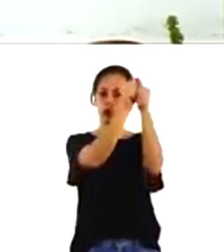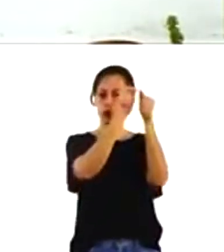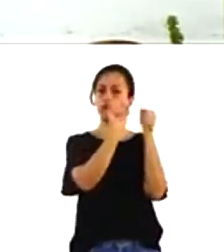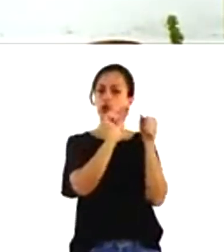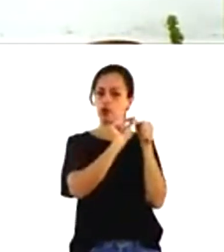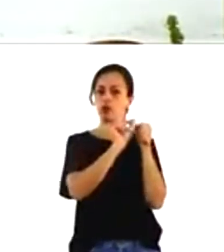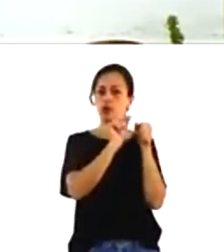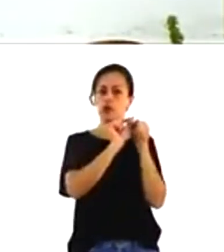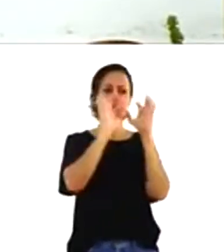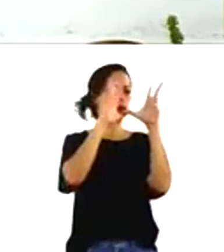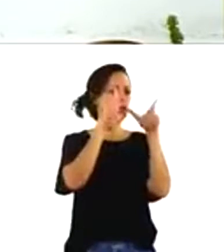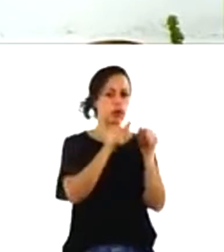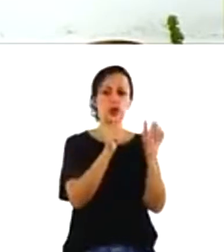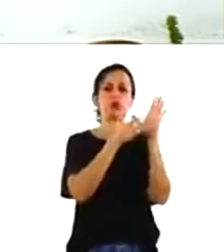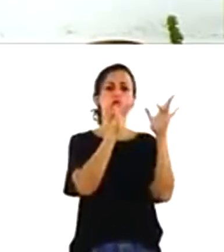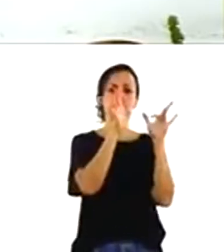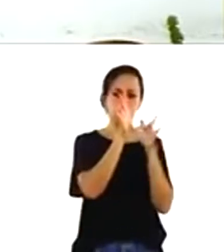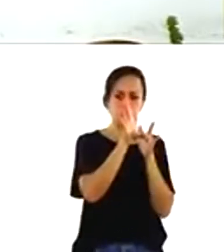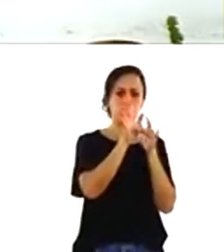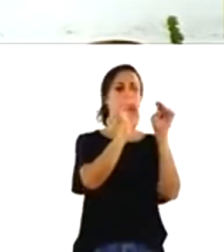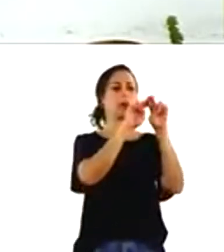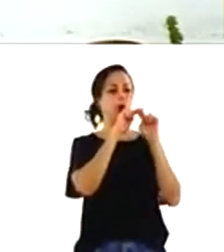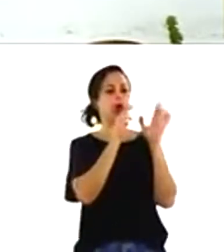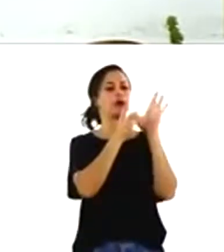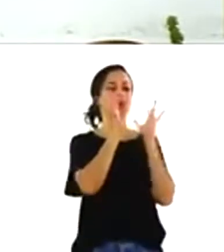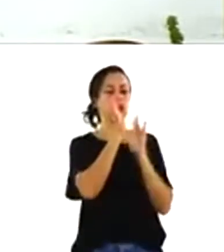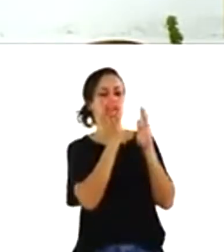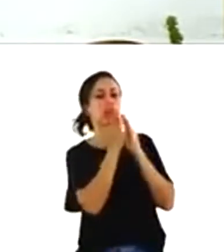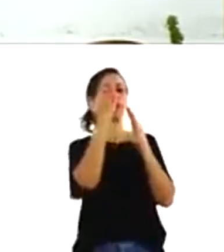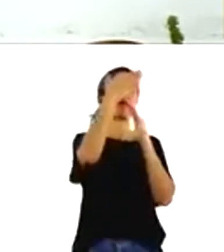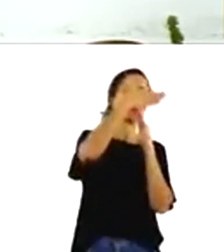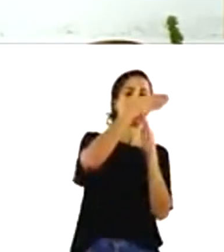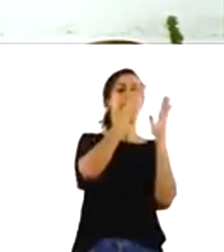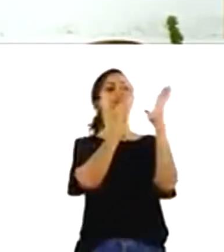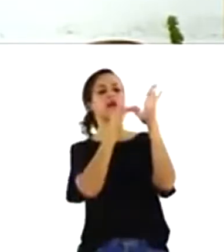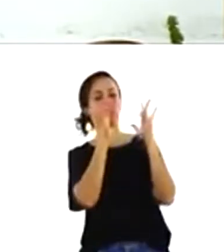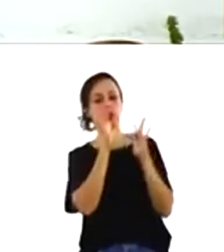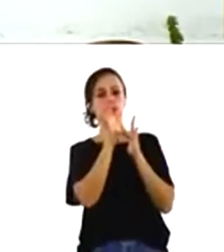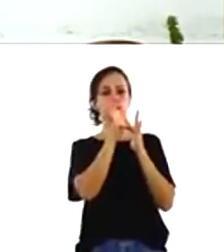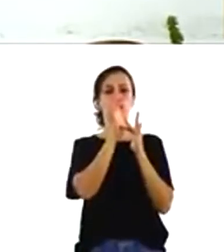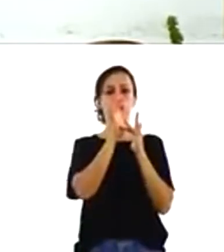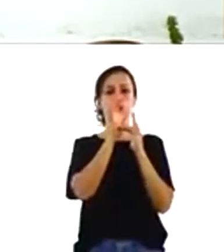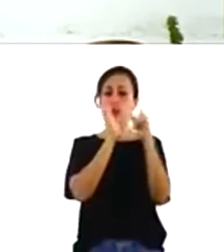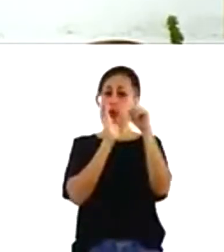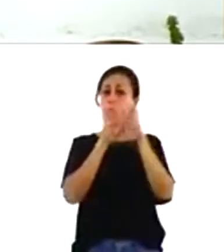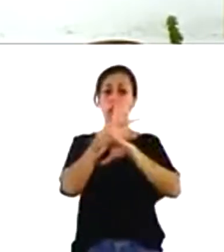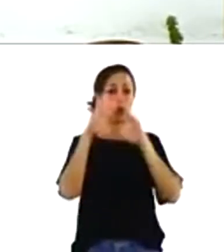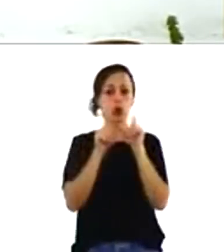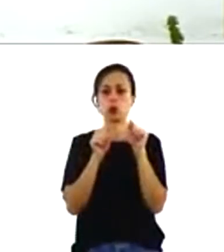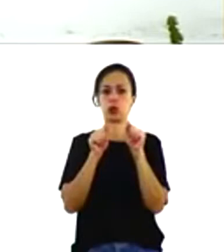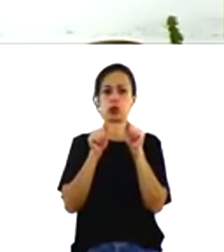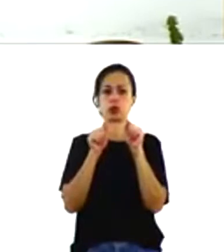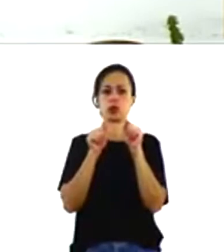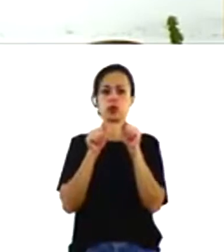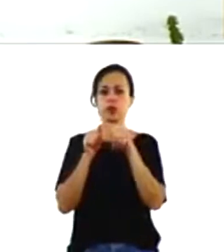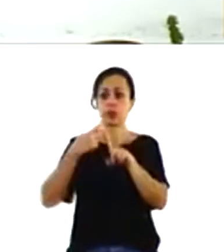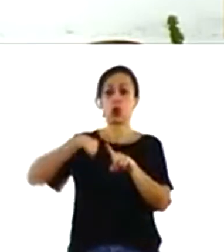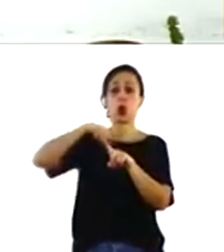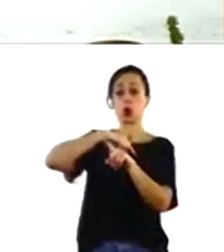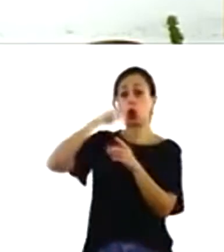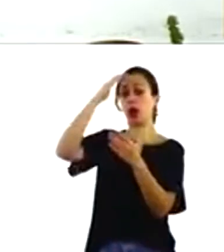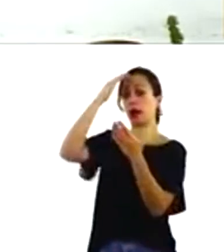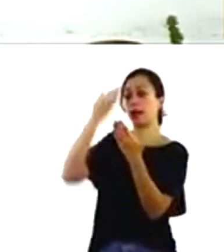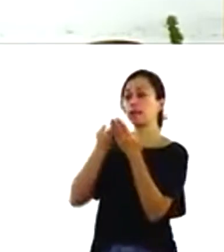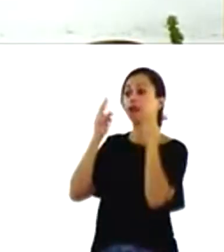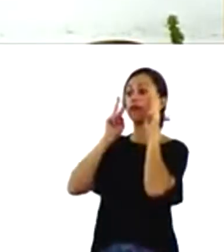Jesus, Deus fez também para mostrar para os que creem que eles têm muitos